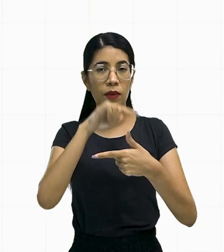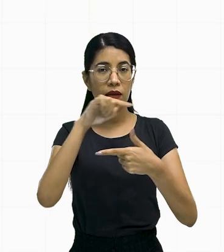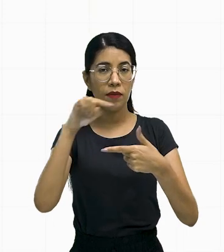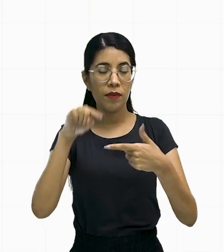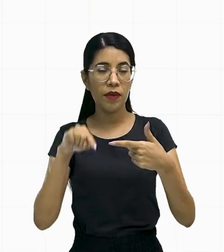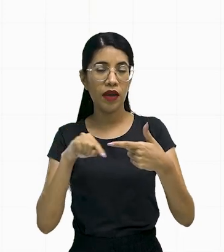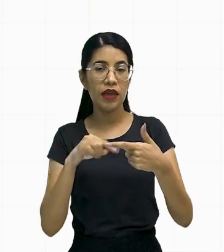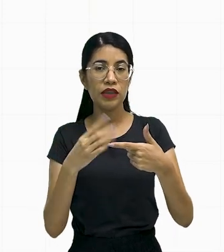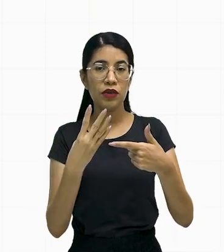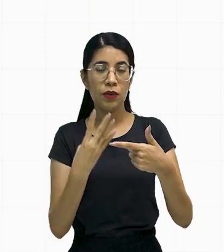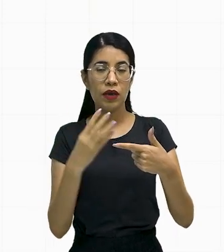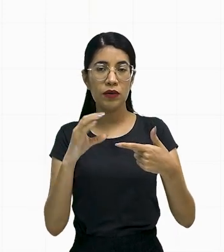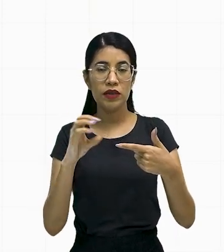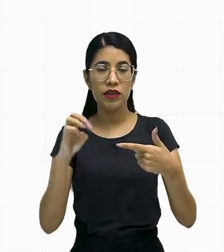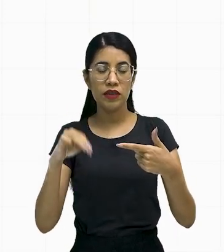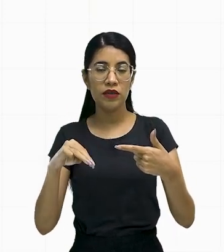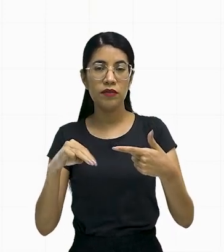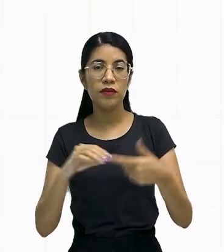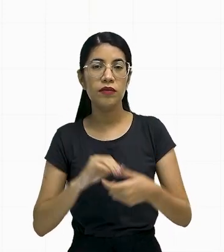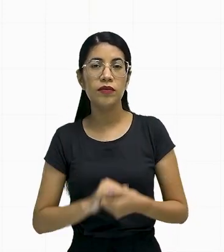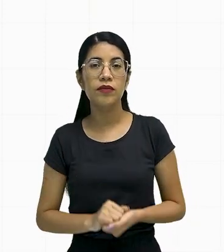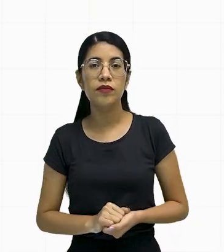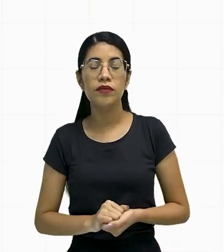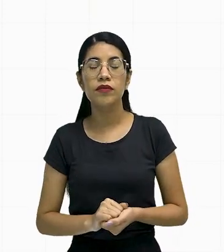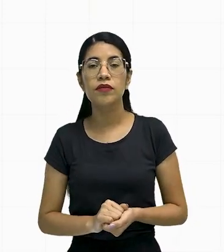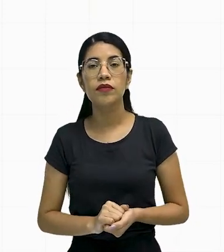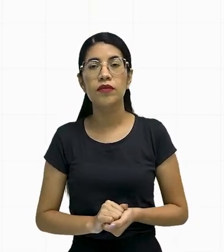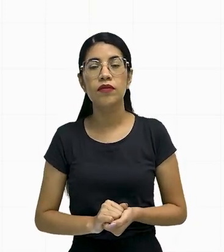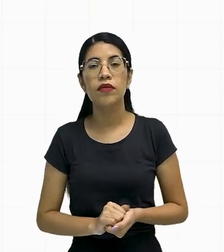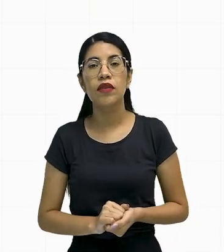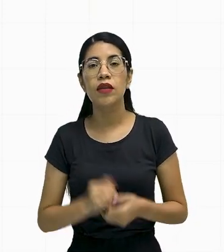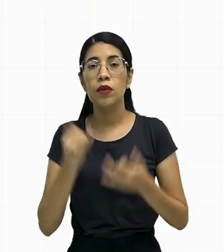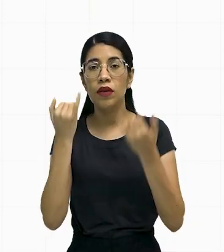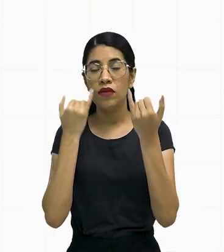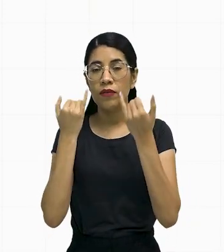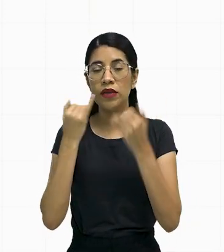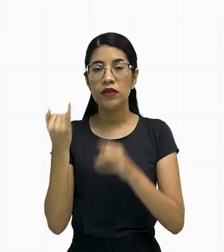centímetros? Turma, vamos aqui então algumas considerações.